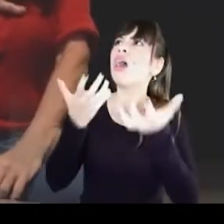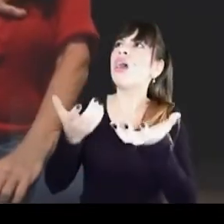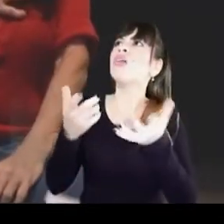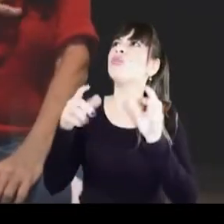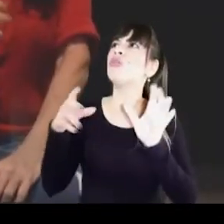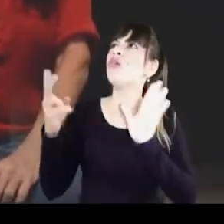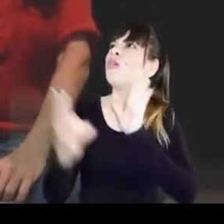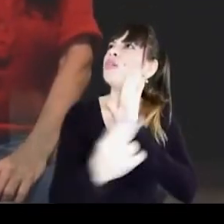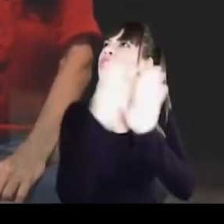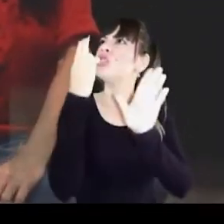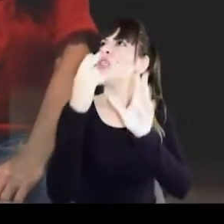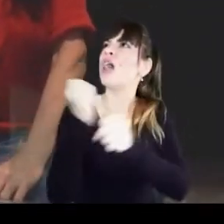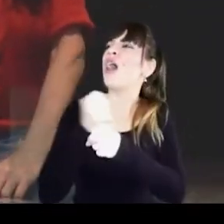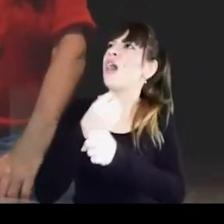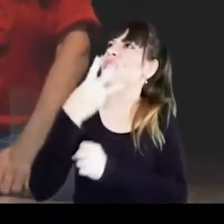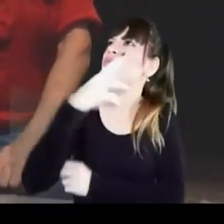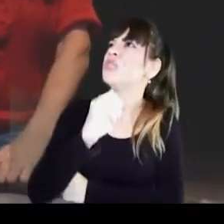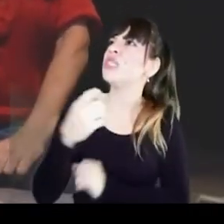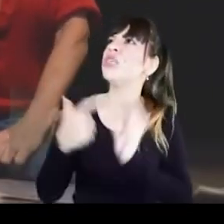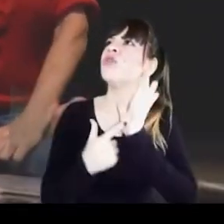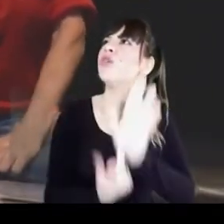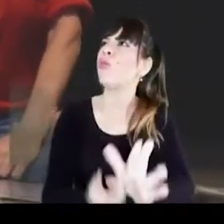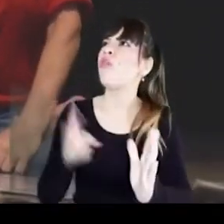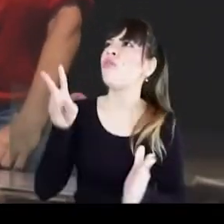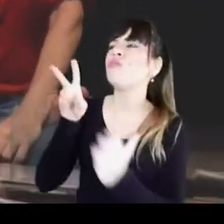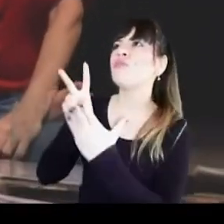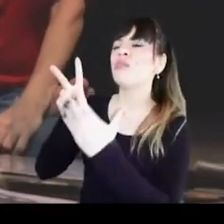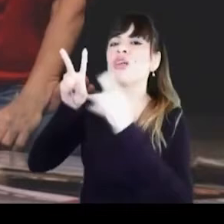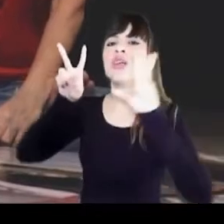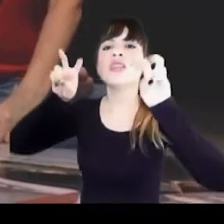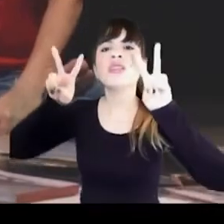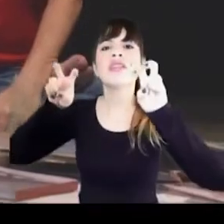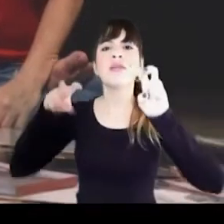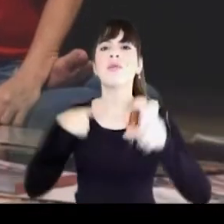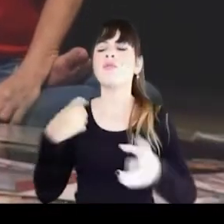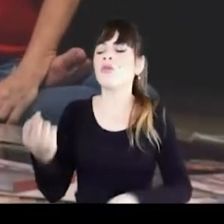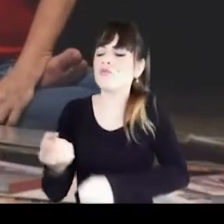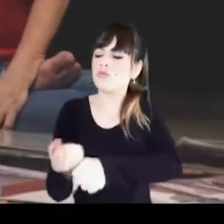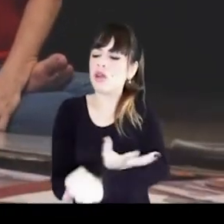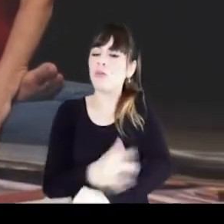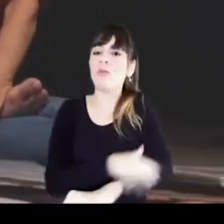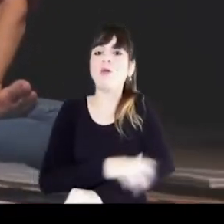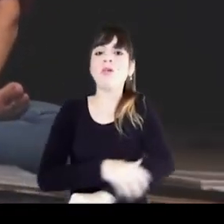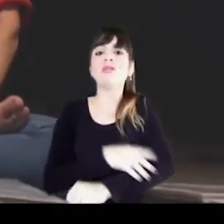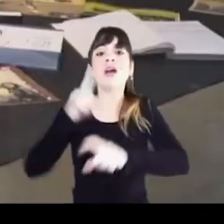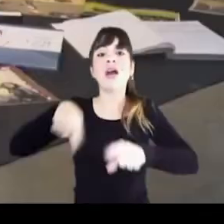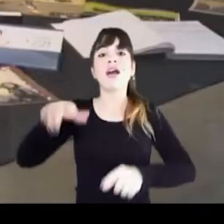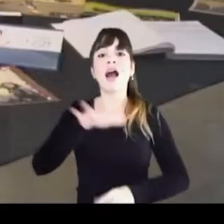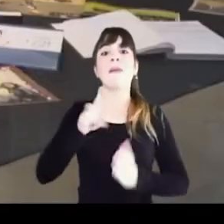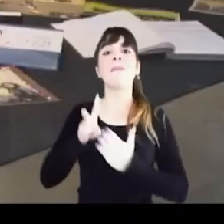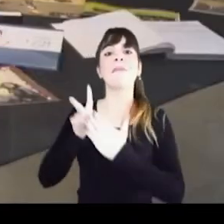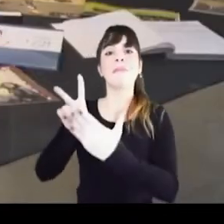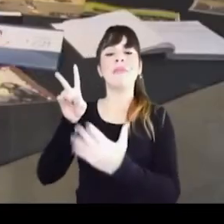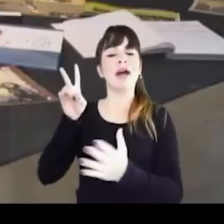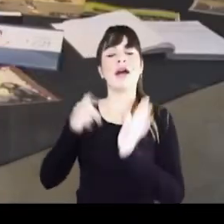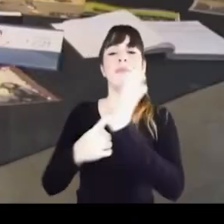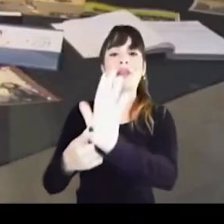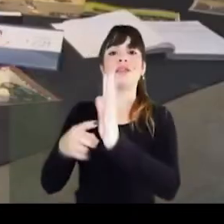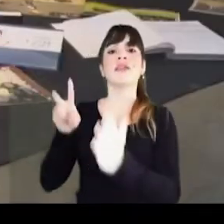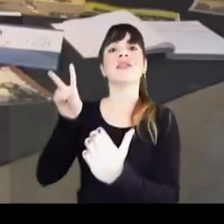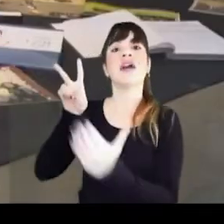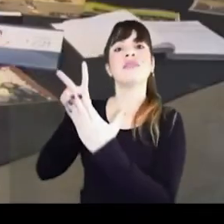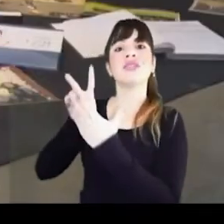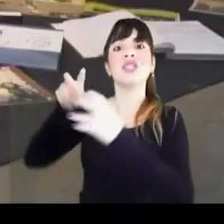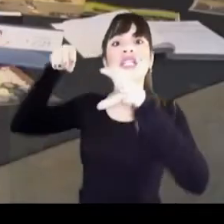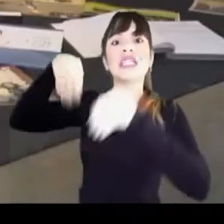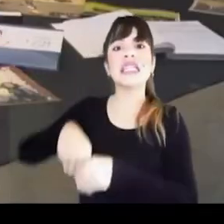oportunidade, talvez, eu enquanto diretora, nesses 30 anos, talvez eu tenha sentido a maior emoção da minha vida. É,